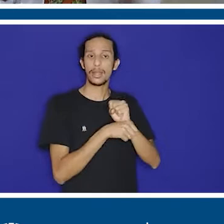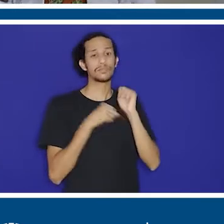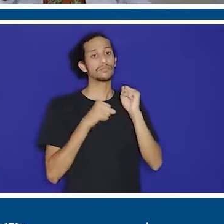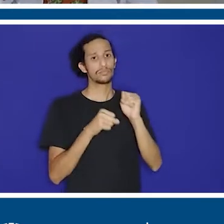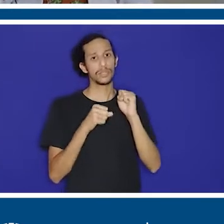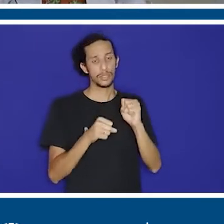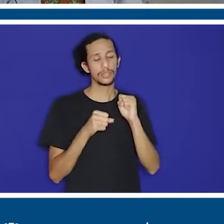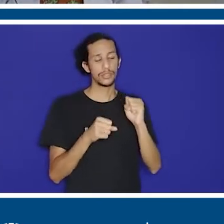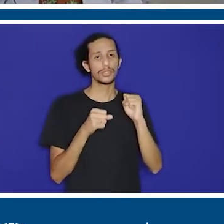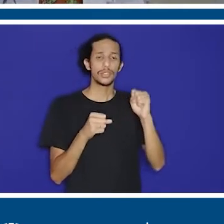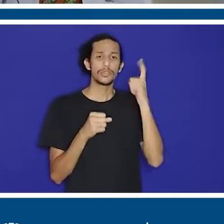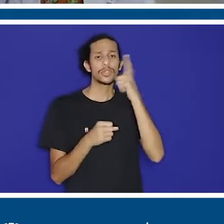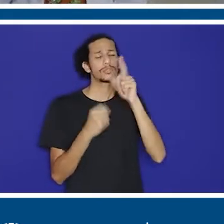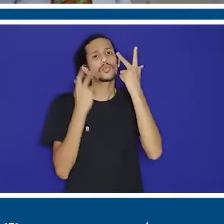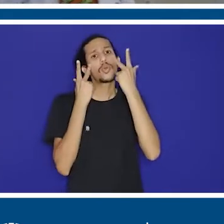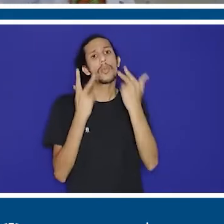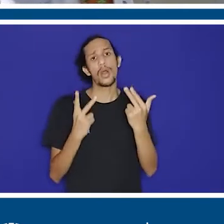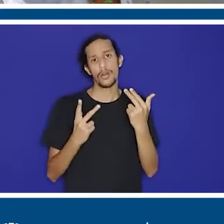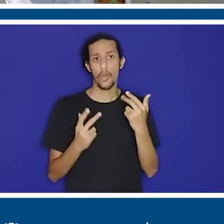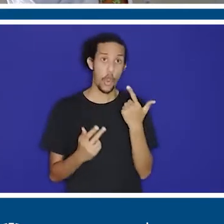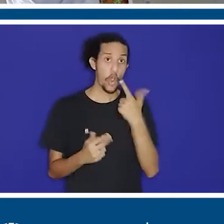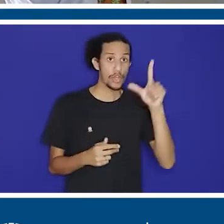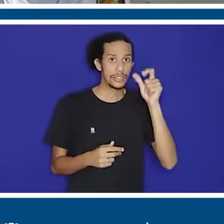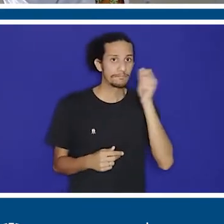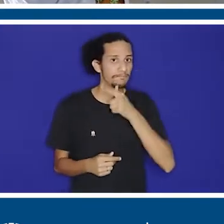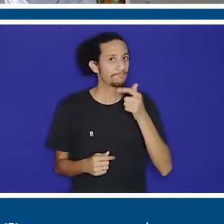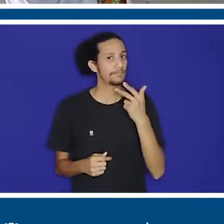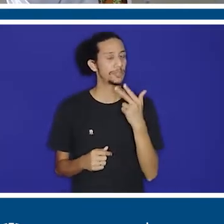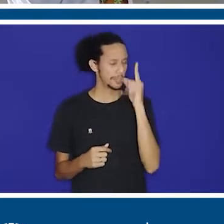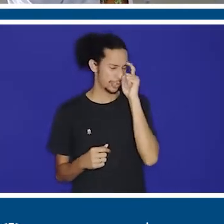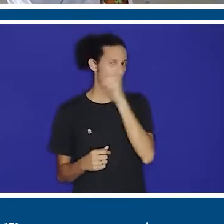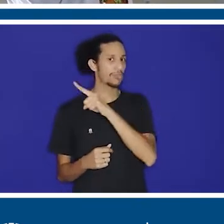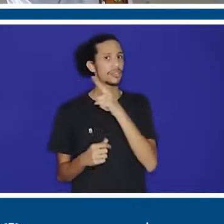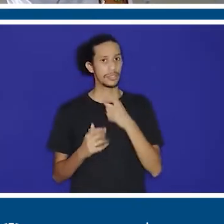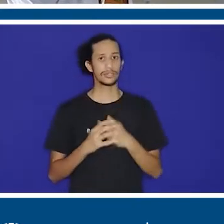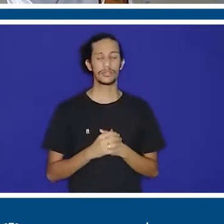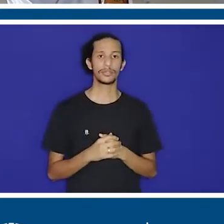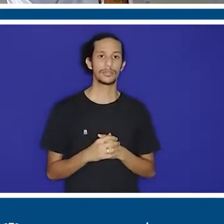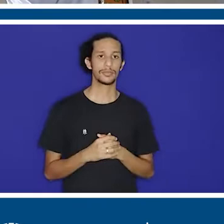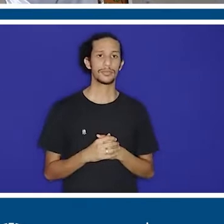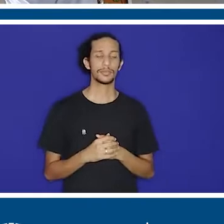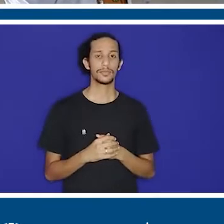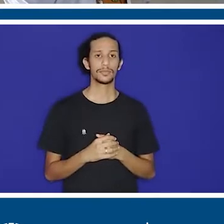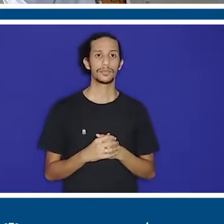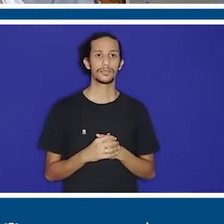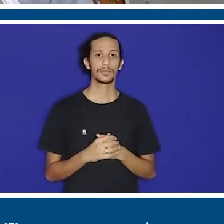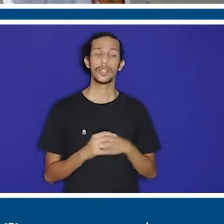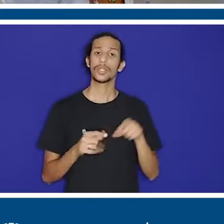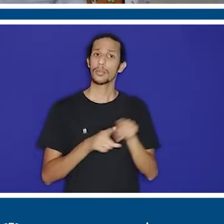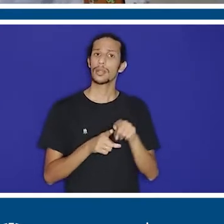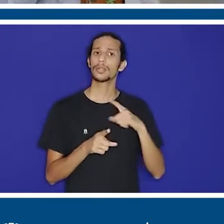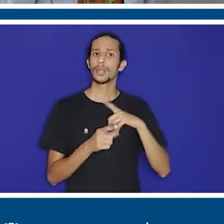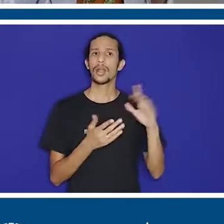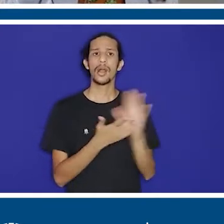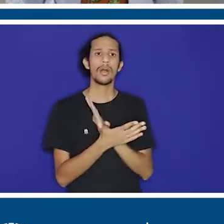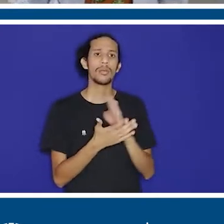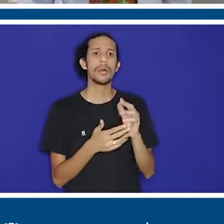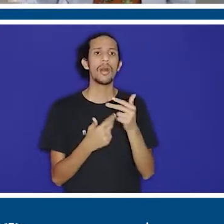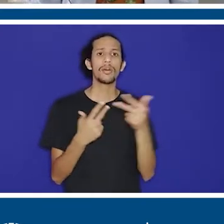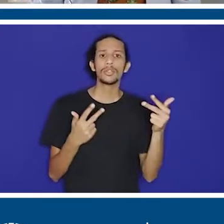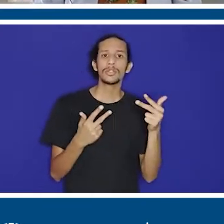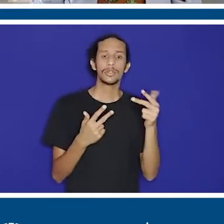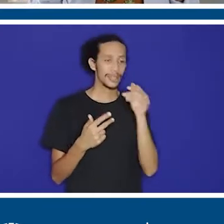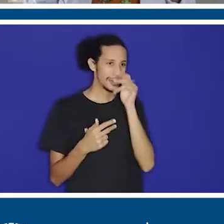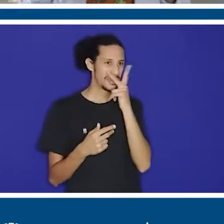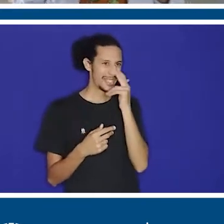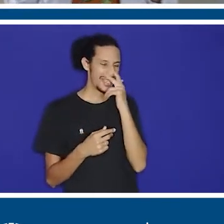melatonina? Não. Nem todos respondem a melatonina. E tem algumas contraindicações dos